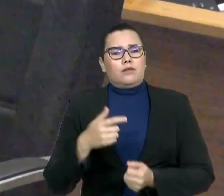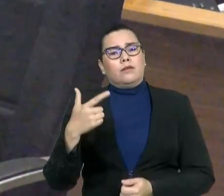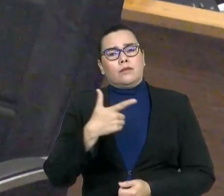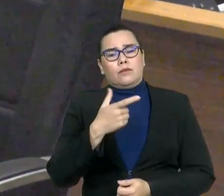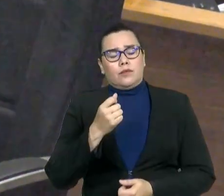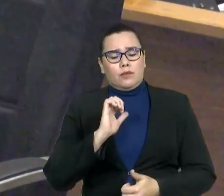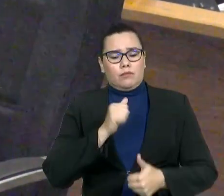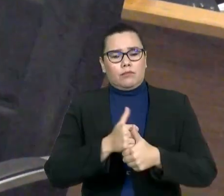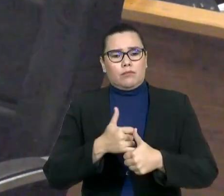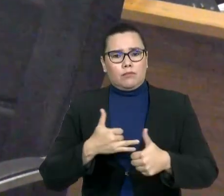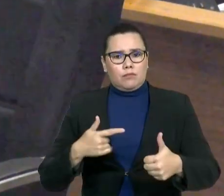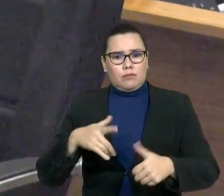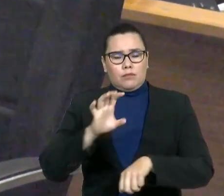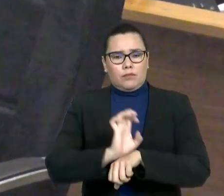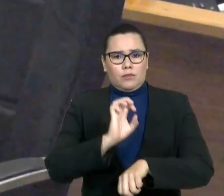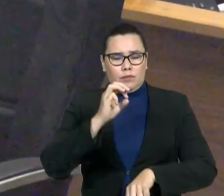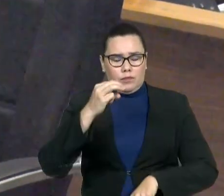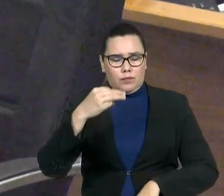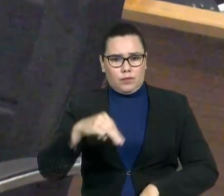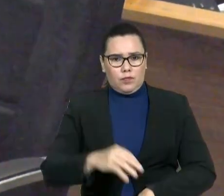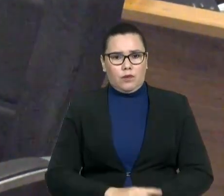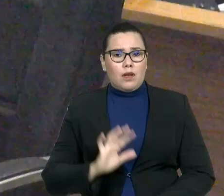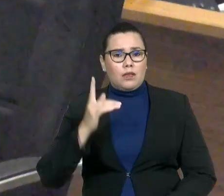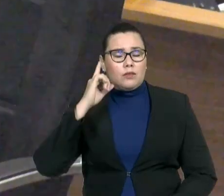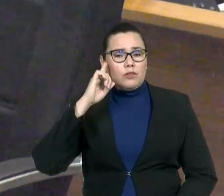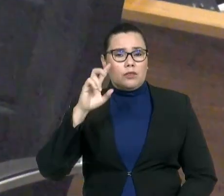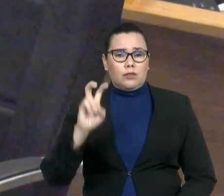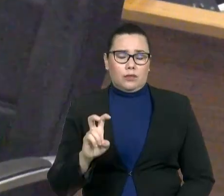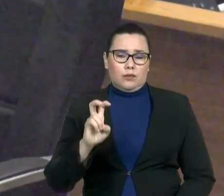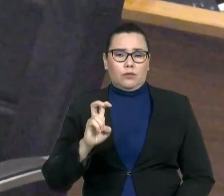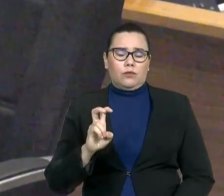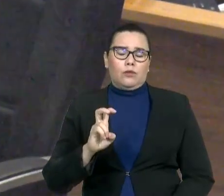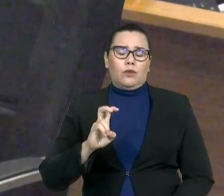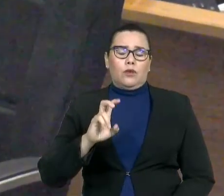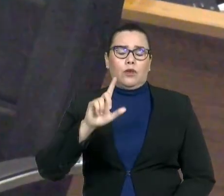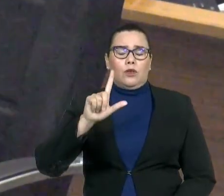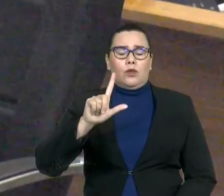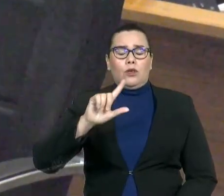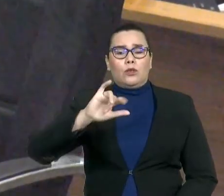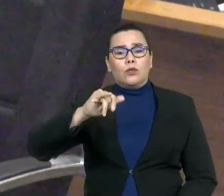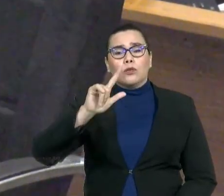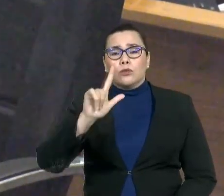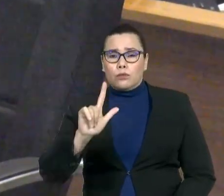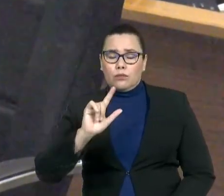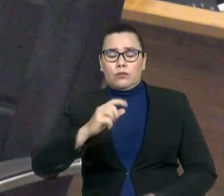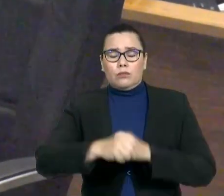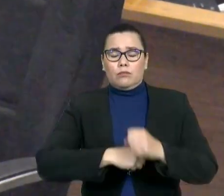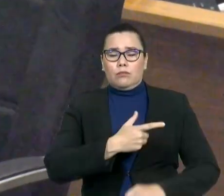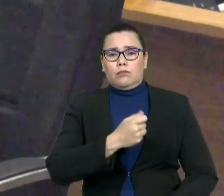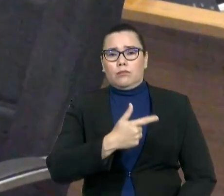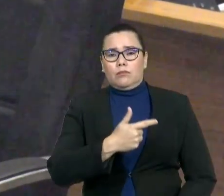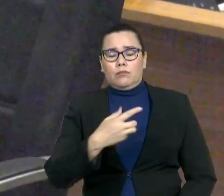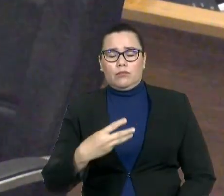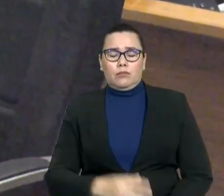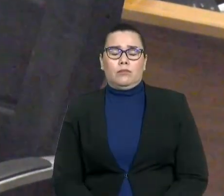da Assembleia Legislativa do Estado do Maranhão, realizada em 5 de julho de 2023. Presidente de exercício, senhor deputado Rodrigo